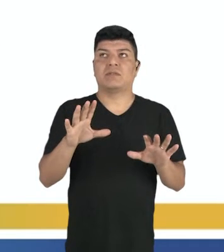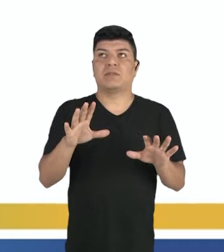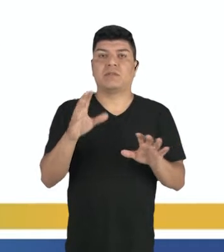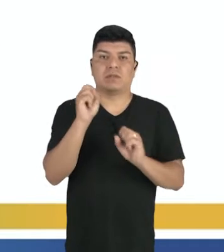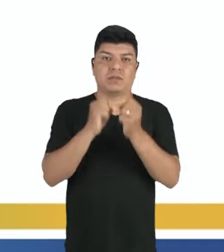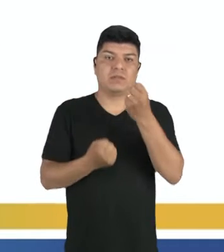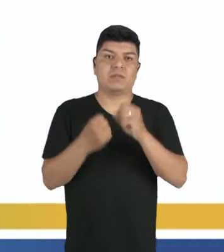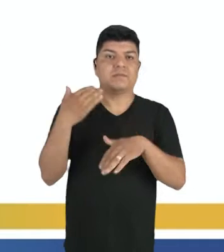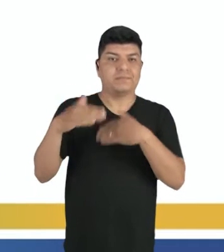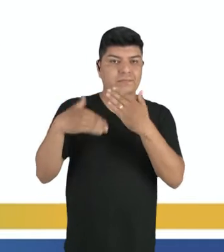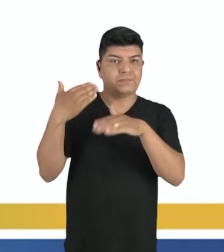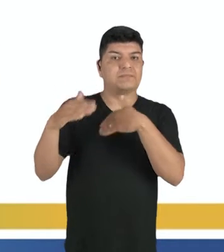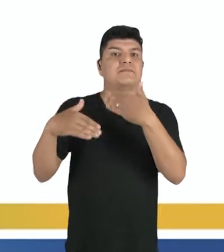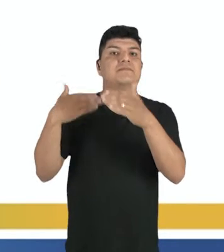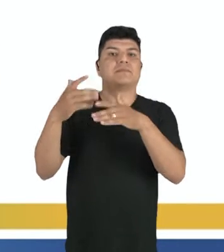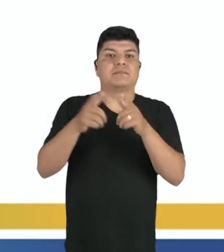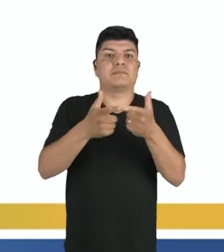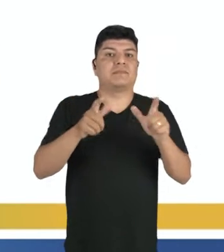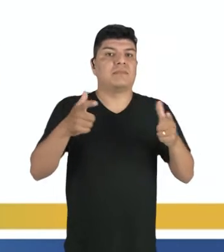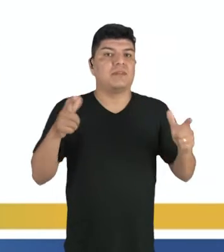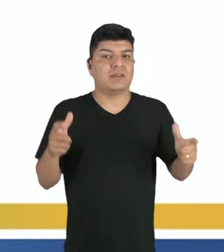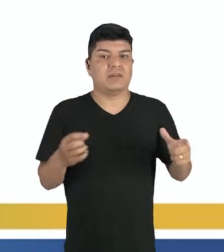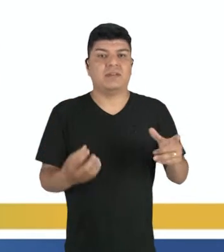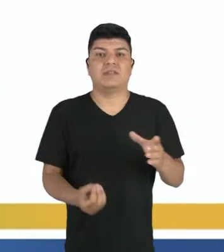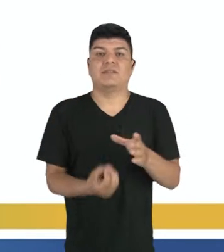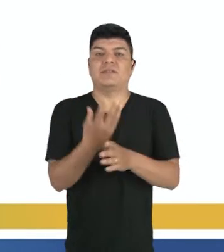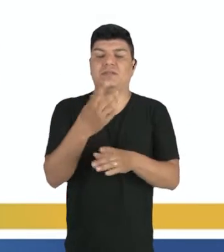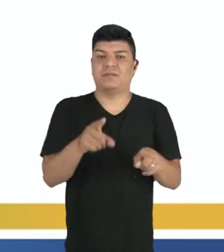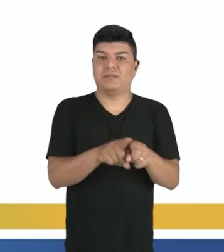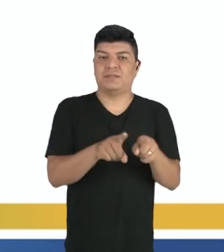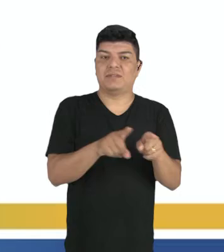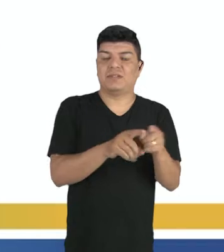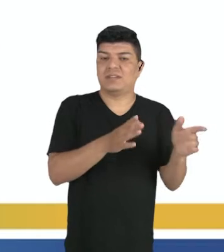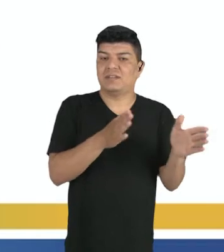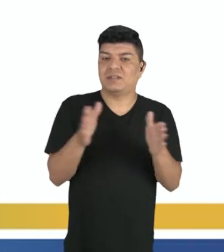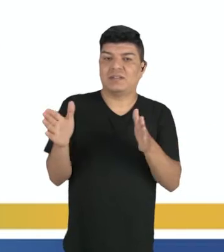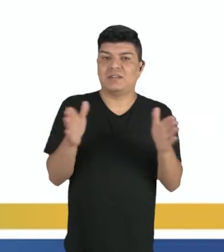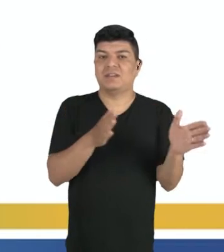indústria estava evoluindo, estava aumentando, então surgia também nesse período